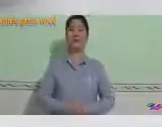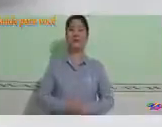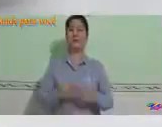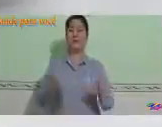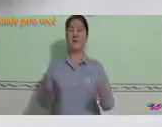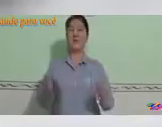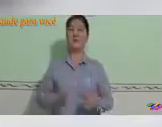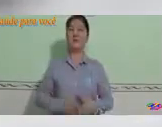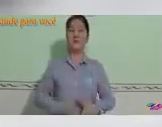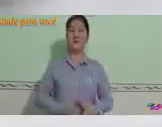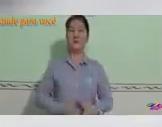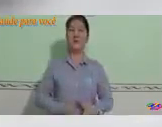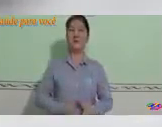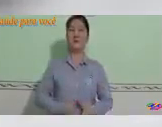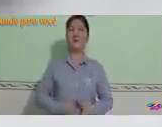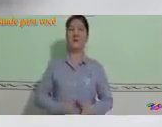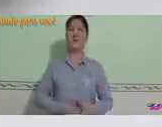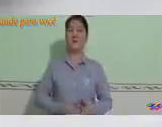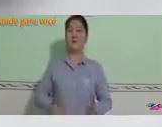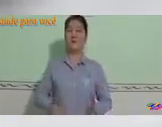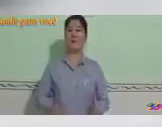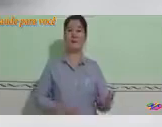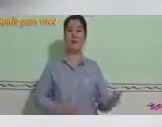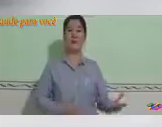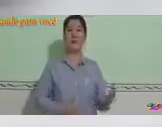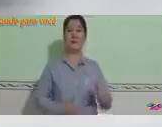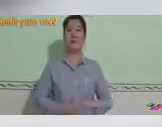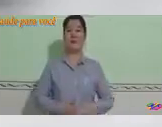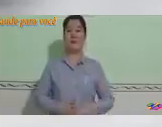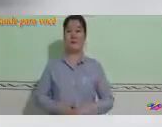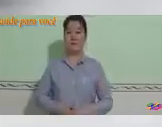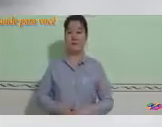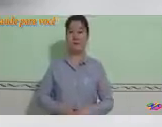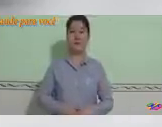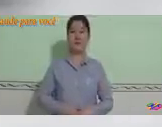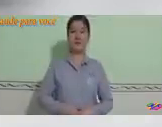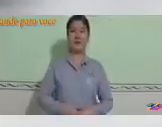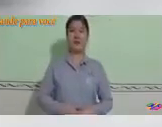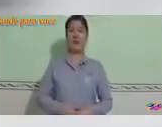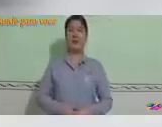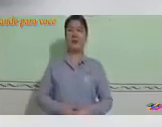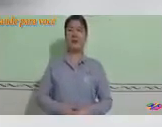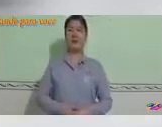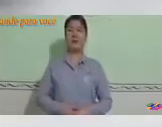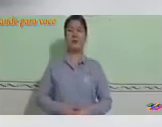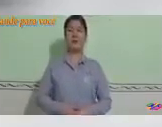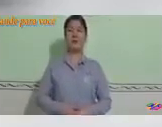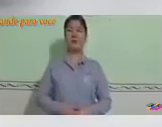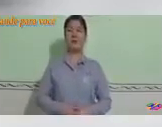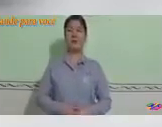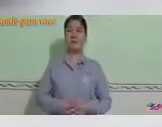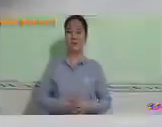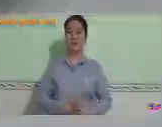Também é normal que a criança vire o rosto para o lado de onde vemos onde é uma música ou de um brinquedo, e neste caso, o bebê